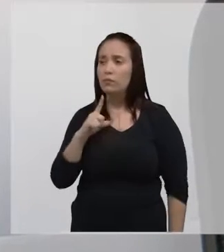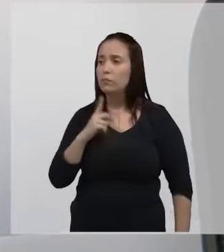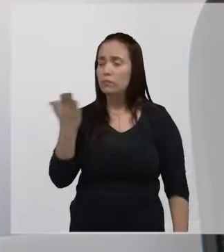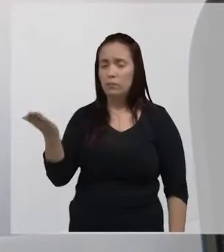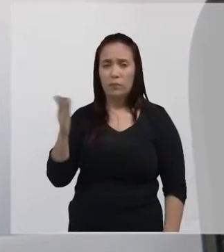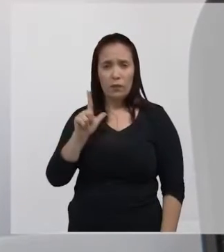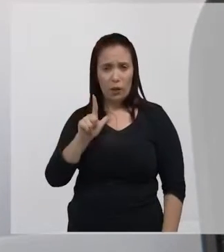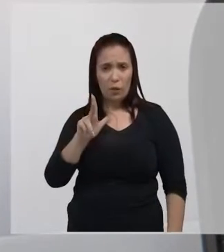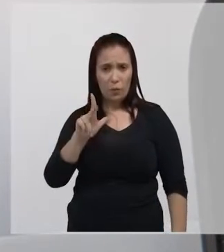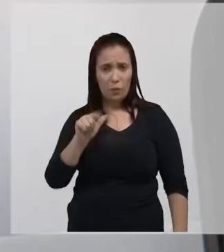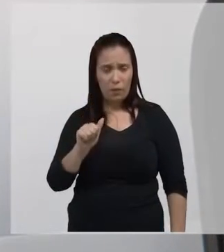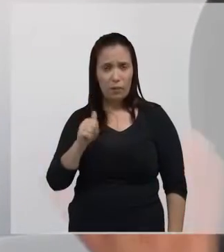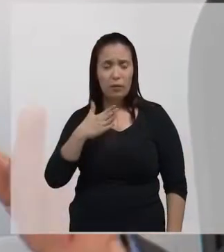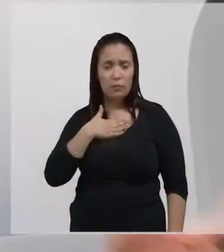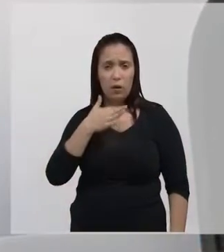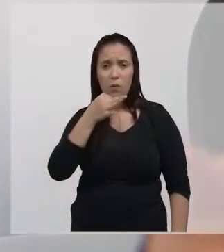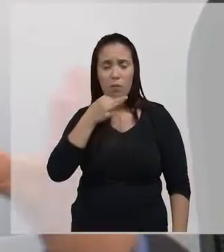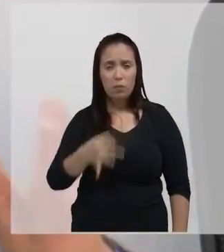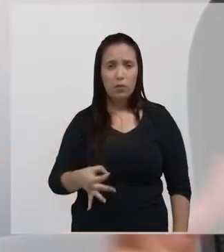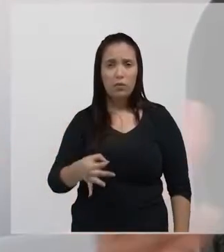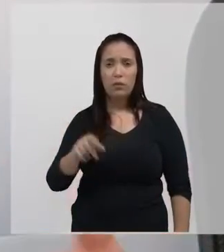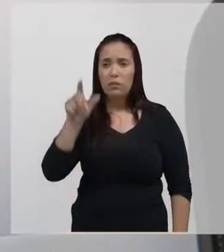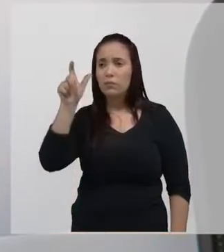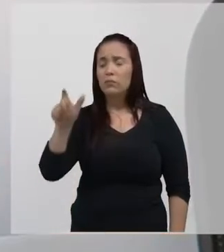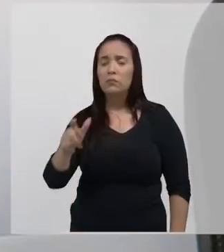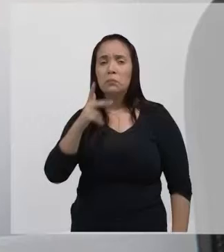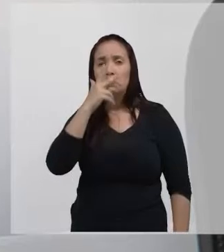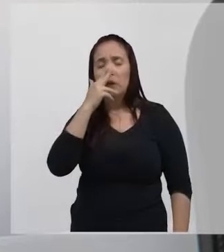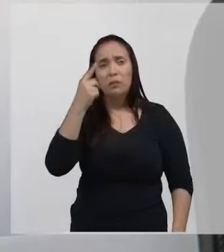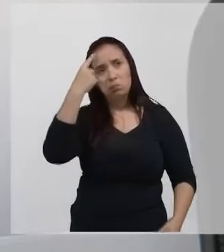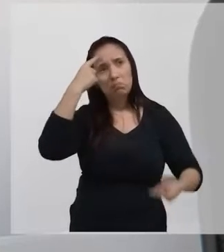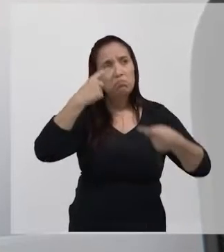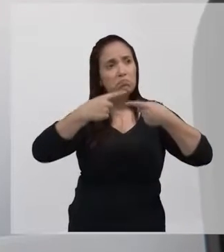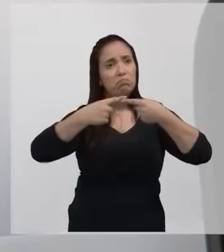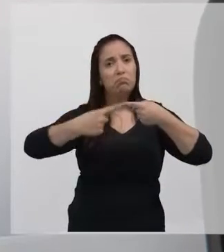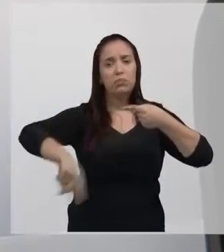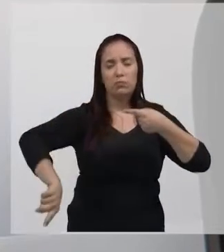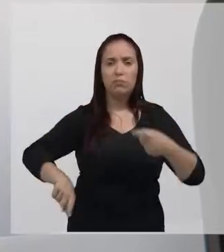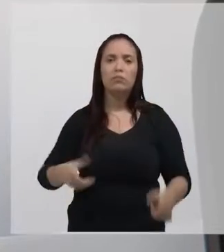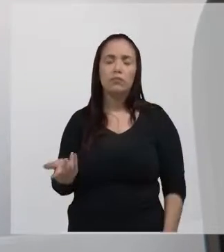na minha avaliação, nunca esteve tão fora da realidade como está agora.